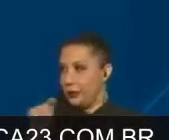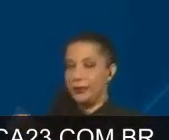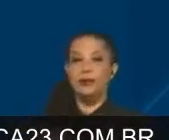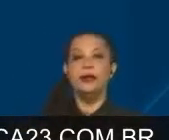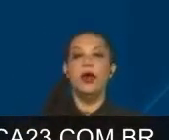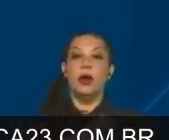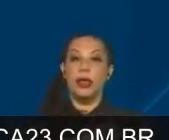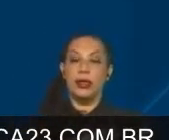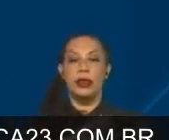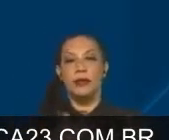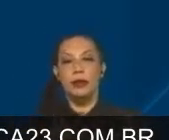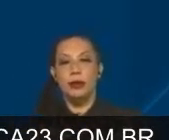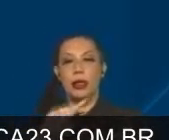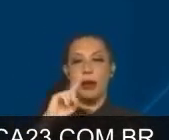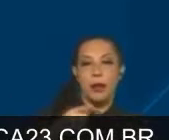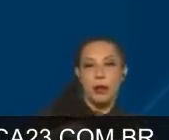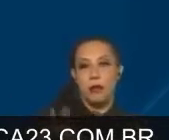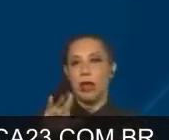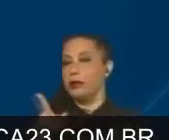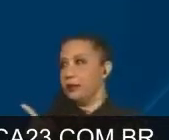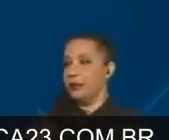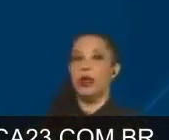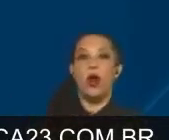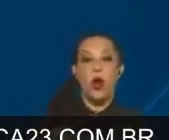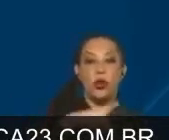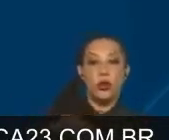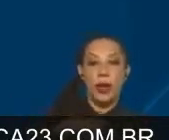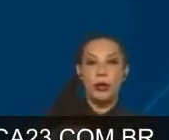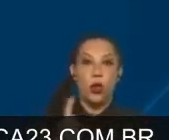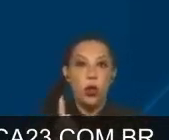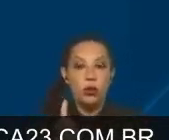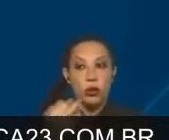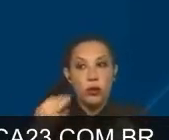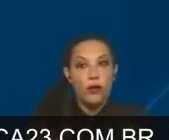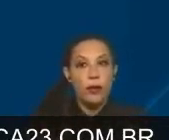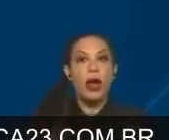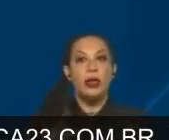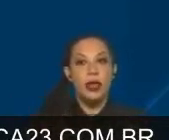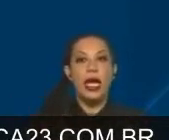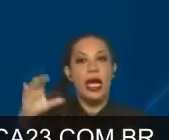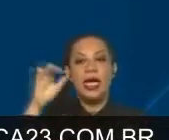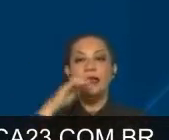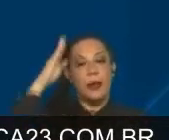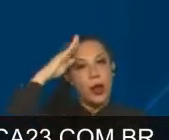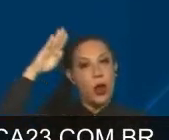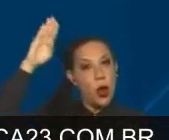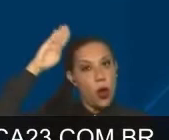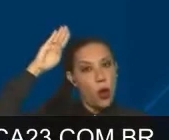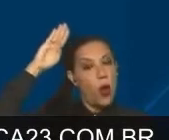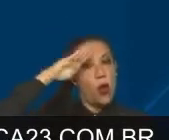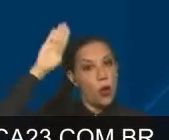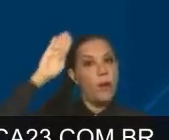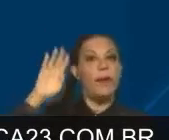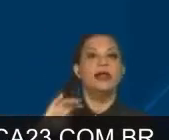e o Canadá, com pouco mais de 1.200 casos. Entre os países com apenas um caso confirmado estão Cuba e El Salvador. A